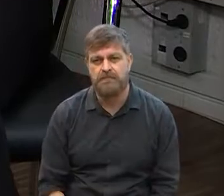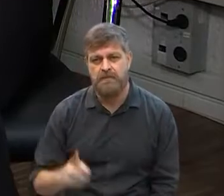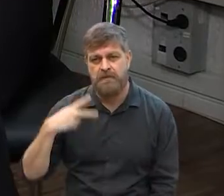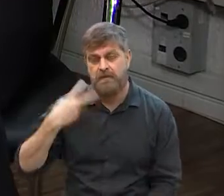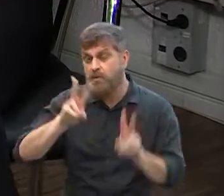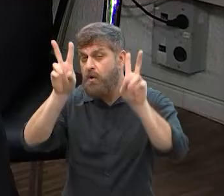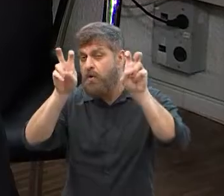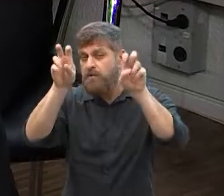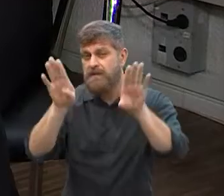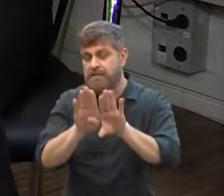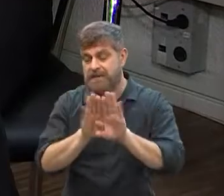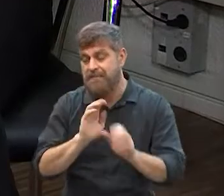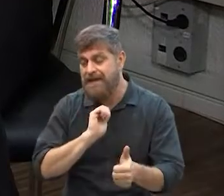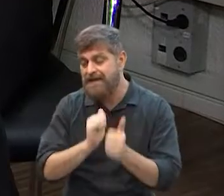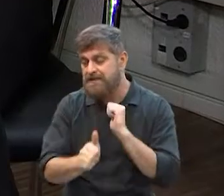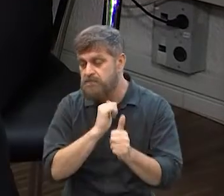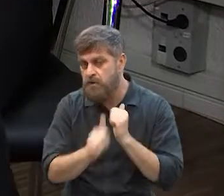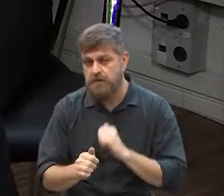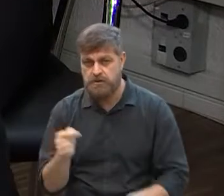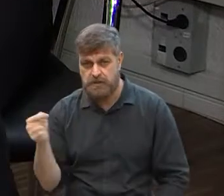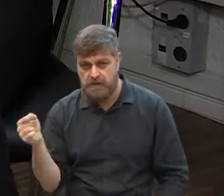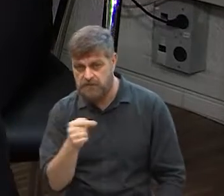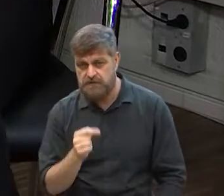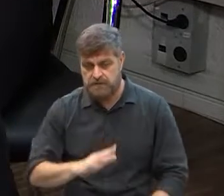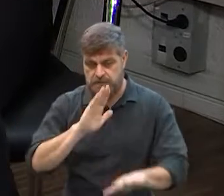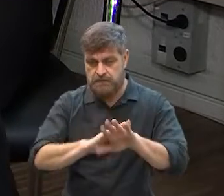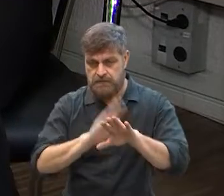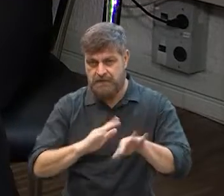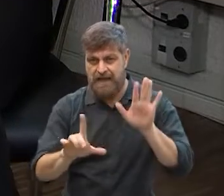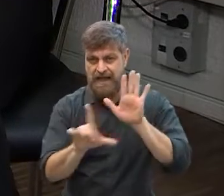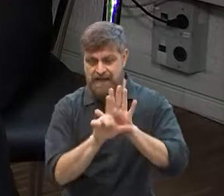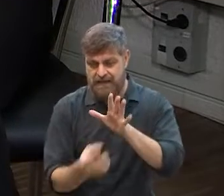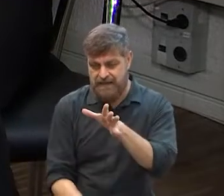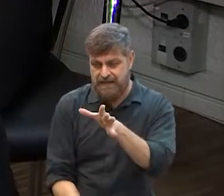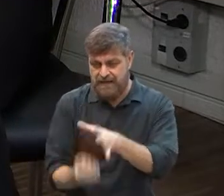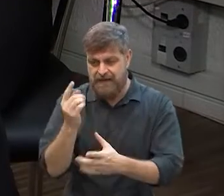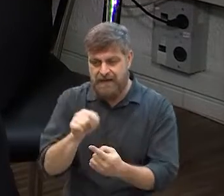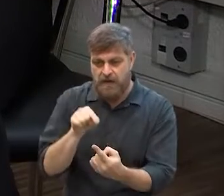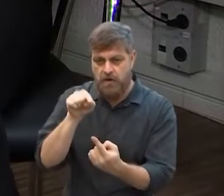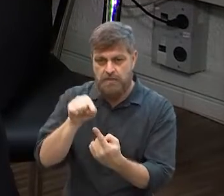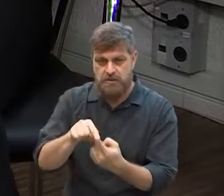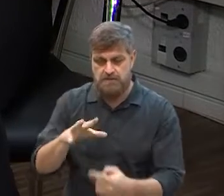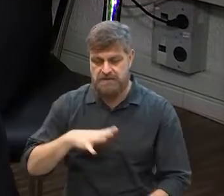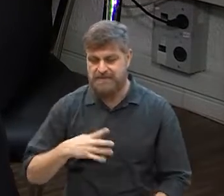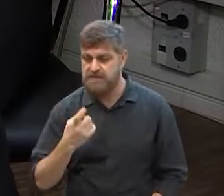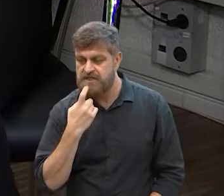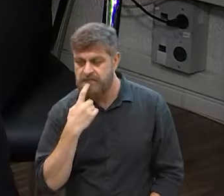falando um pouquinho aí de esporte, o senhor que é o autor da lei que quer instituir no